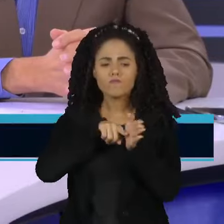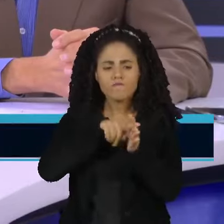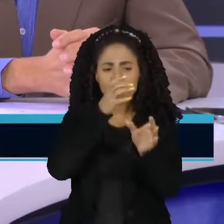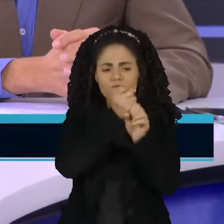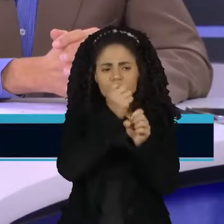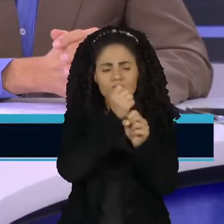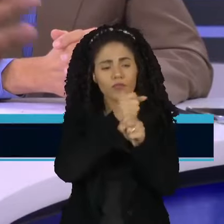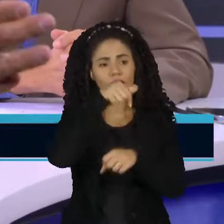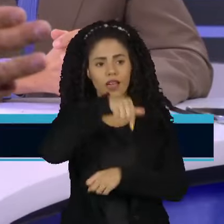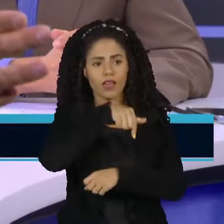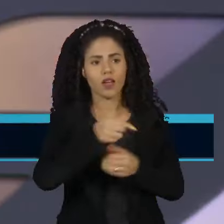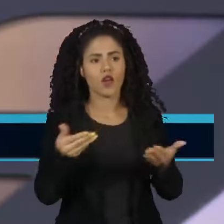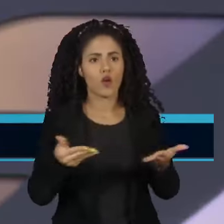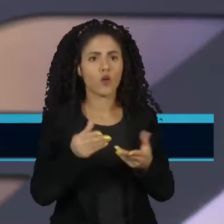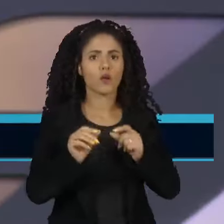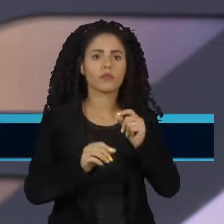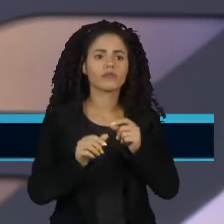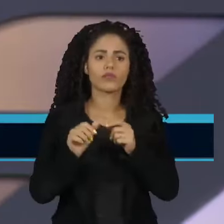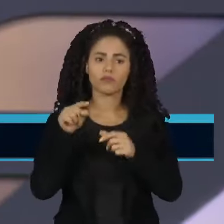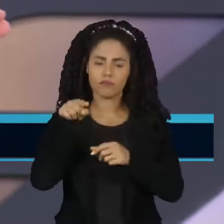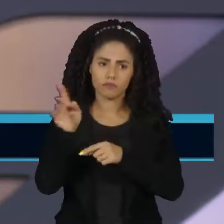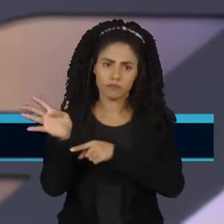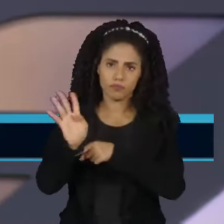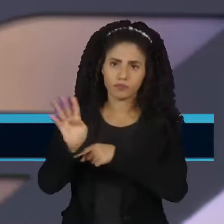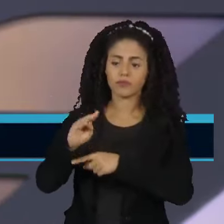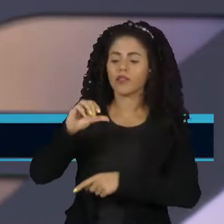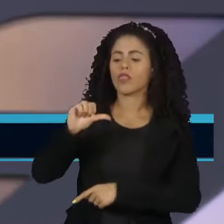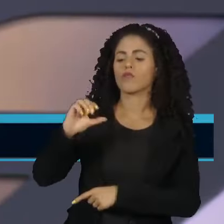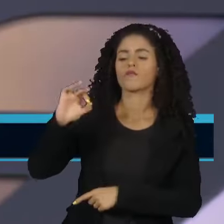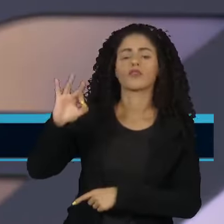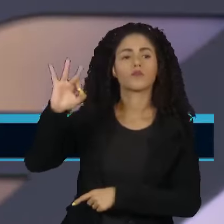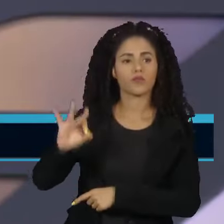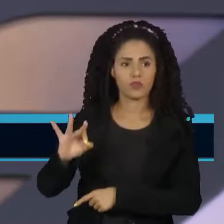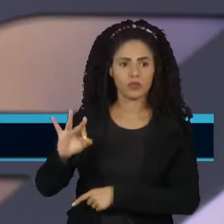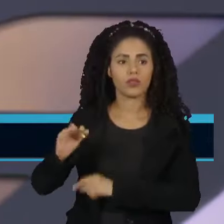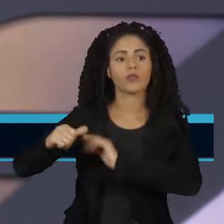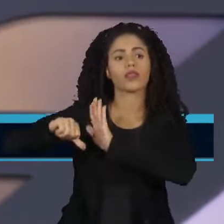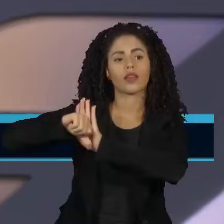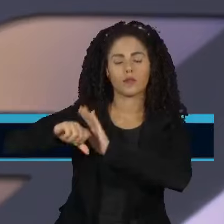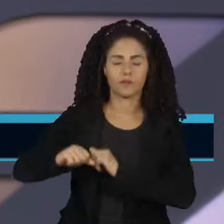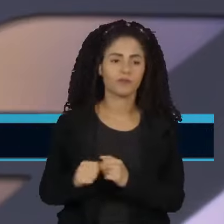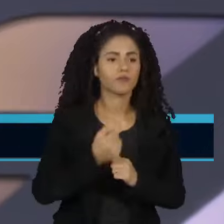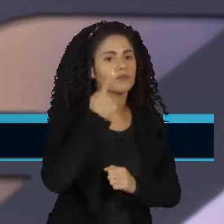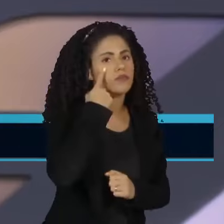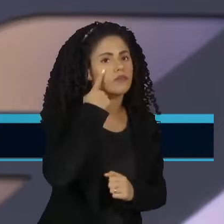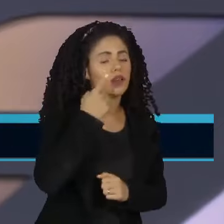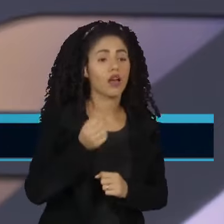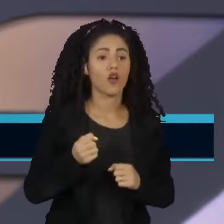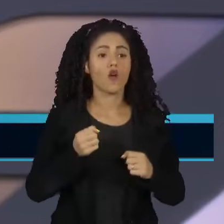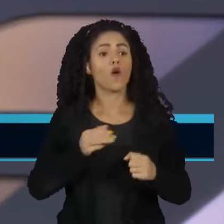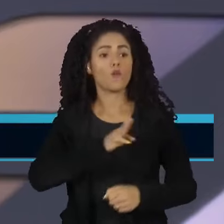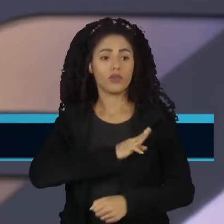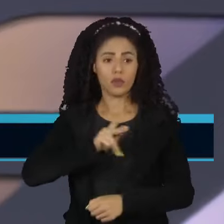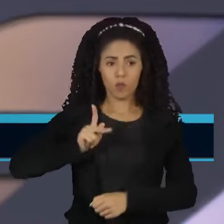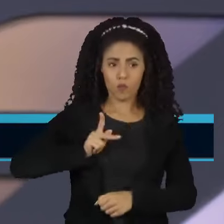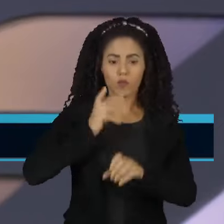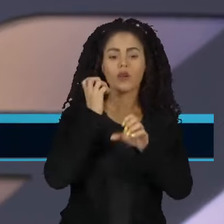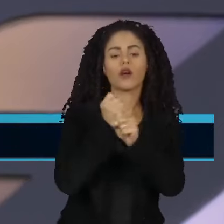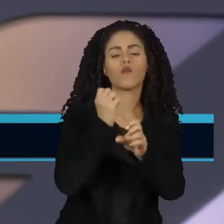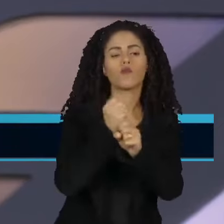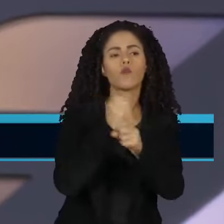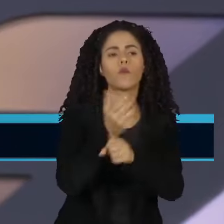cálculo aqui, seguindo a matéria, que 90% seria ilegal. O Ministério Público calculou